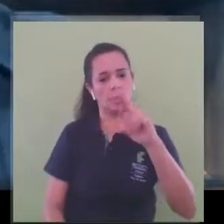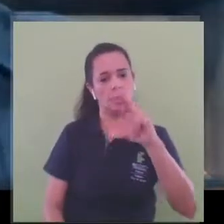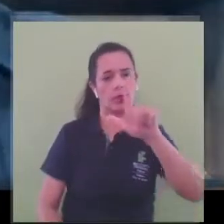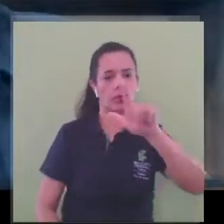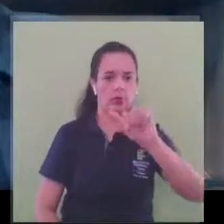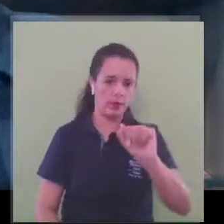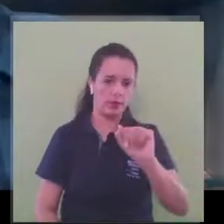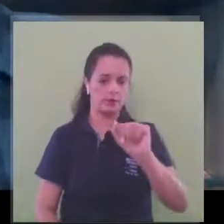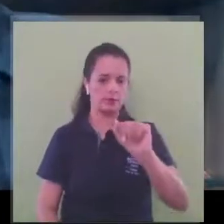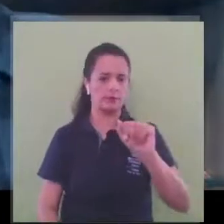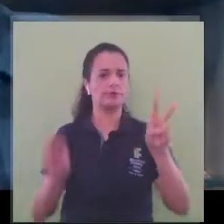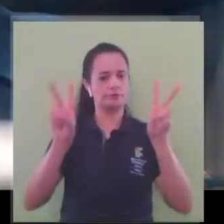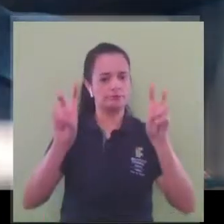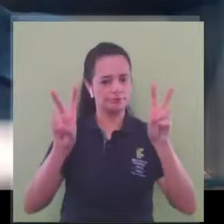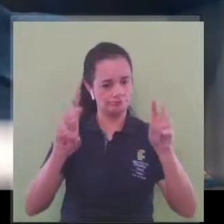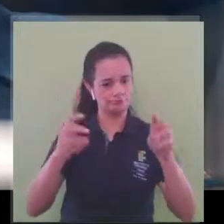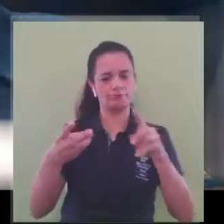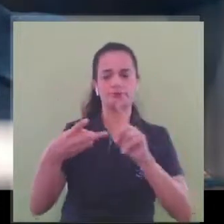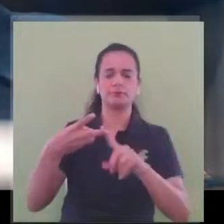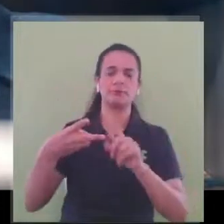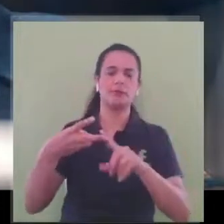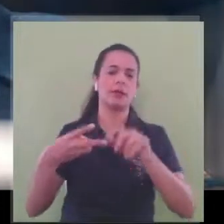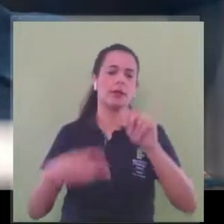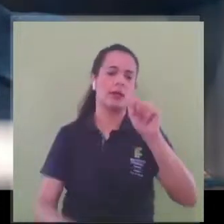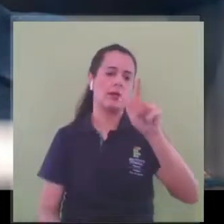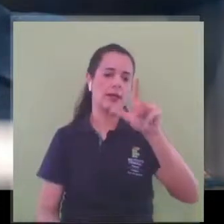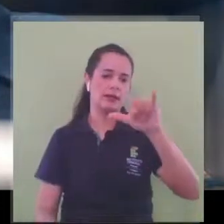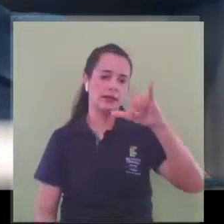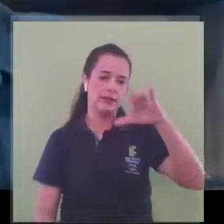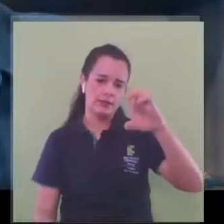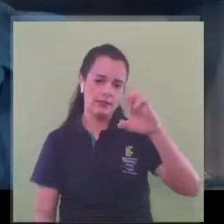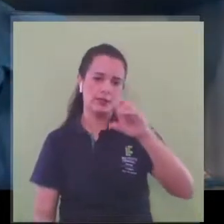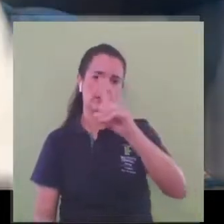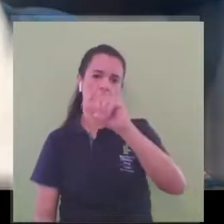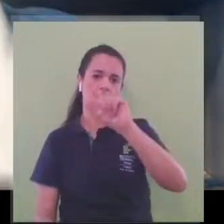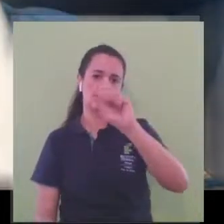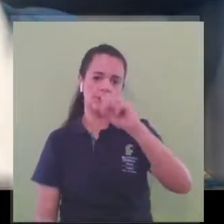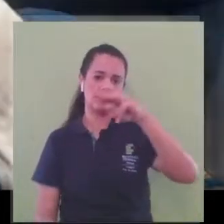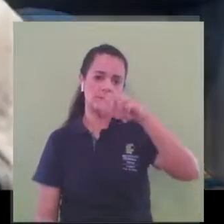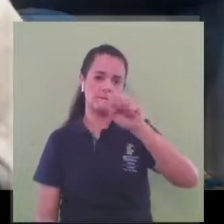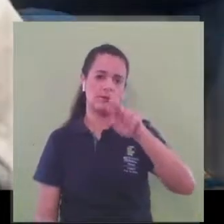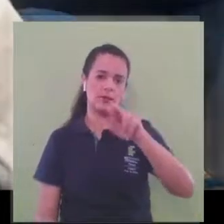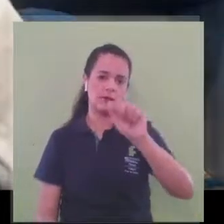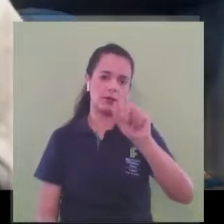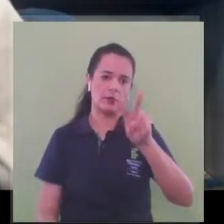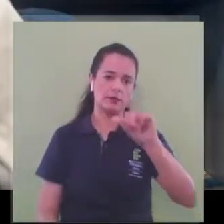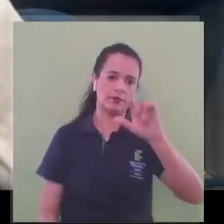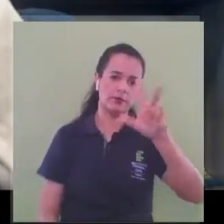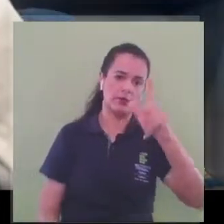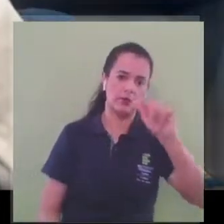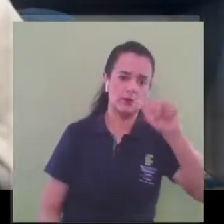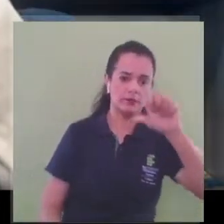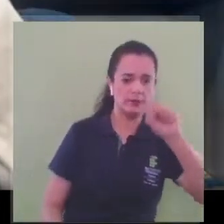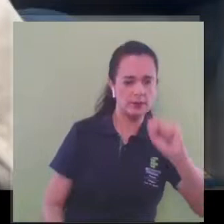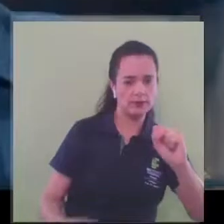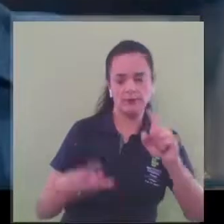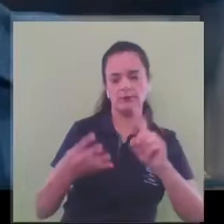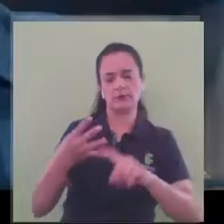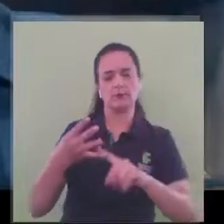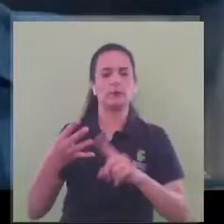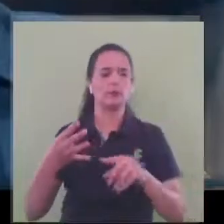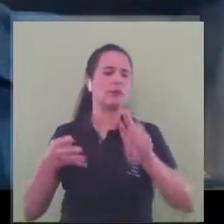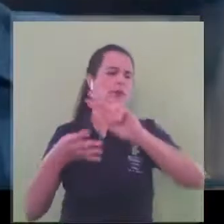no País das Maravilhas é um clássico também, infanto-juvenil. Vários outros. Contos de fadas também